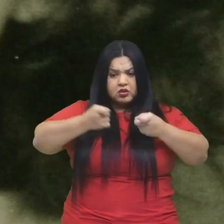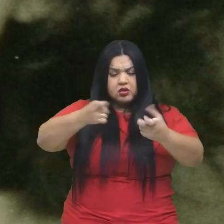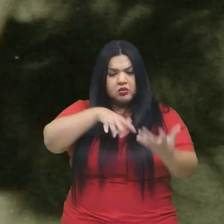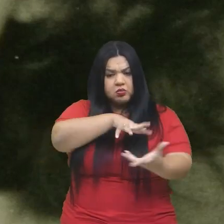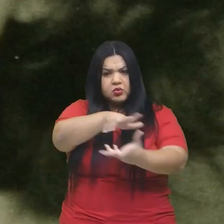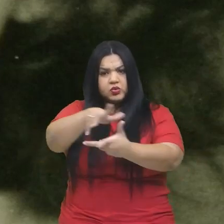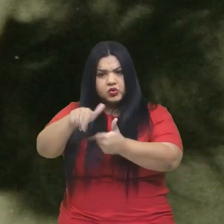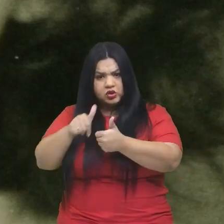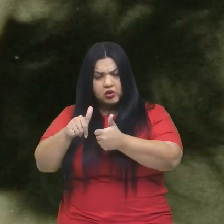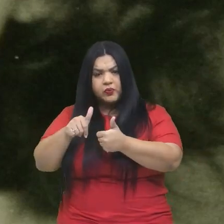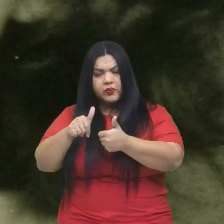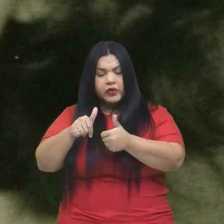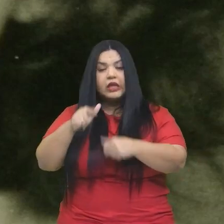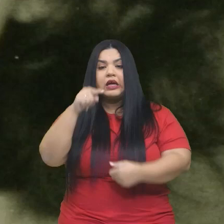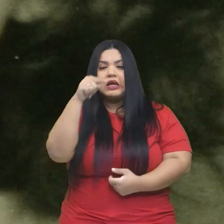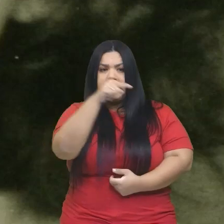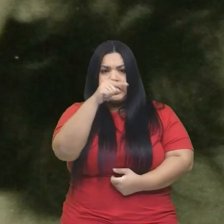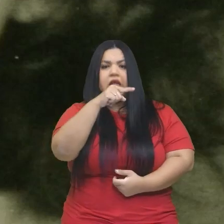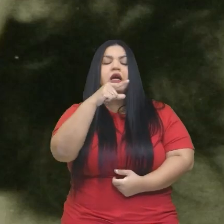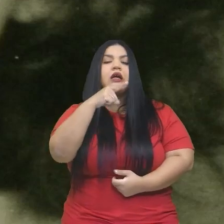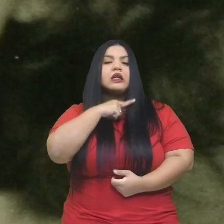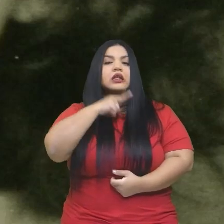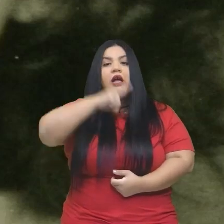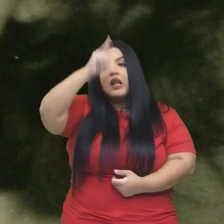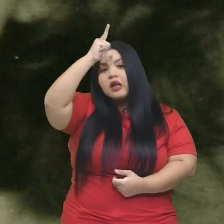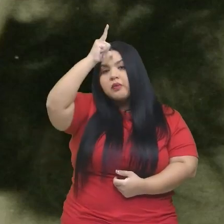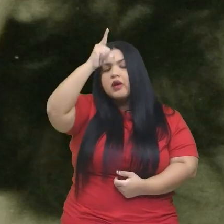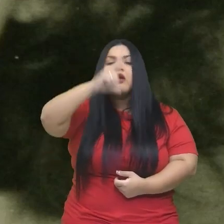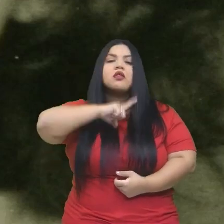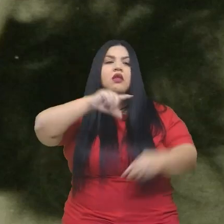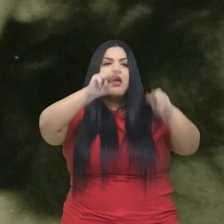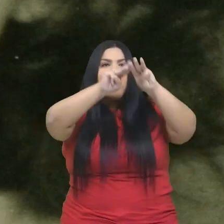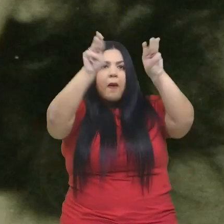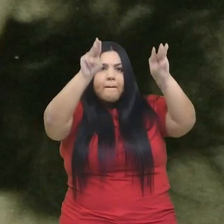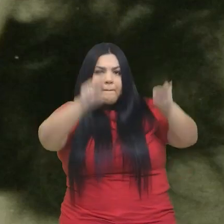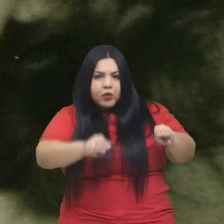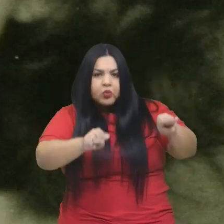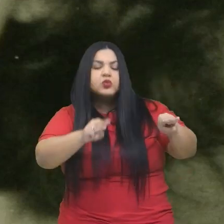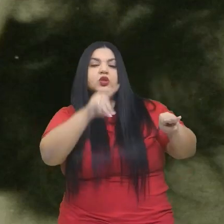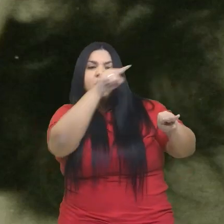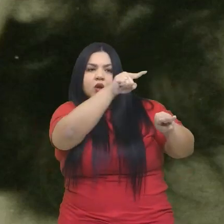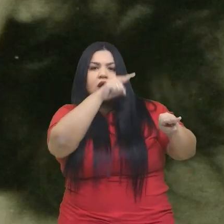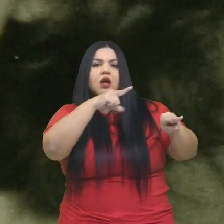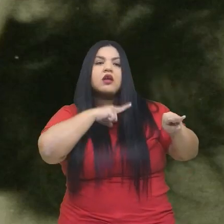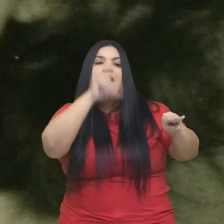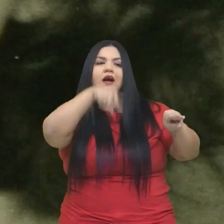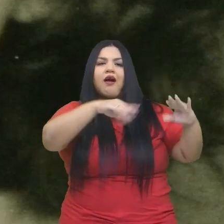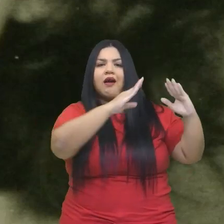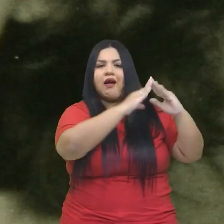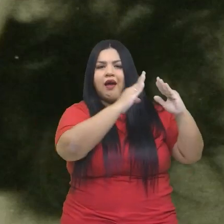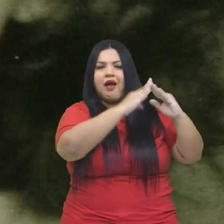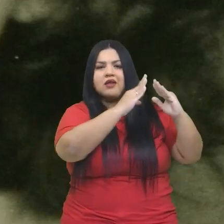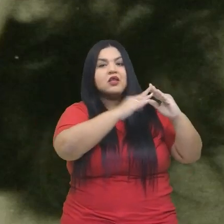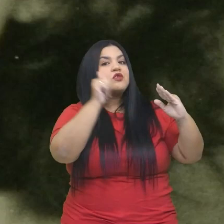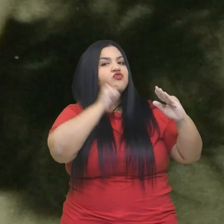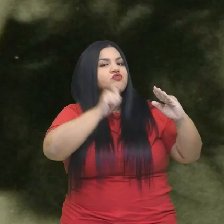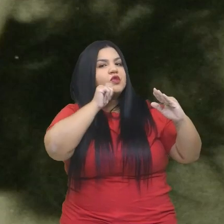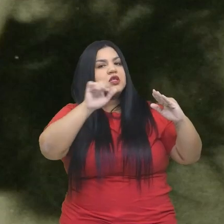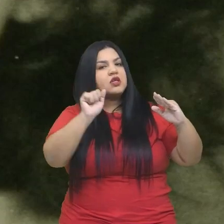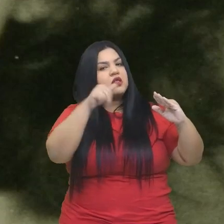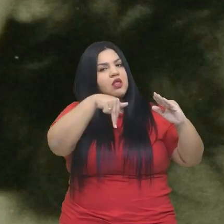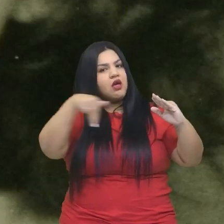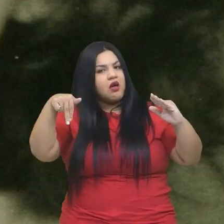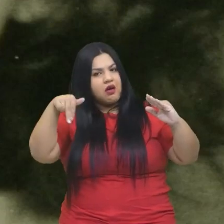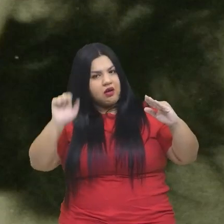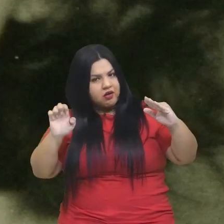E existe lá em Amsterdã um museu que é a casa da Anne Frank, né, mostrando ali todos